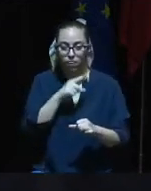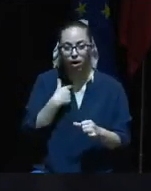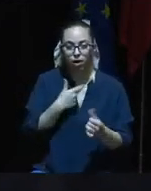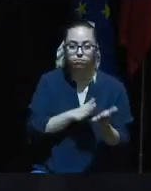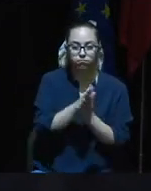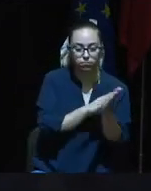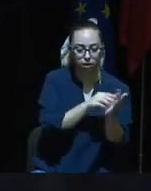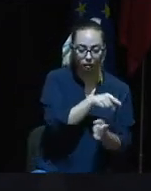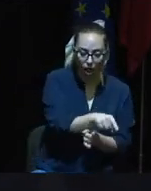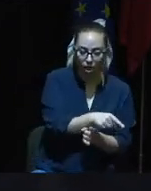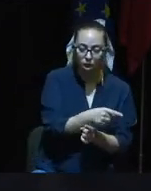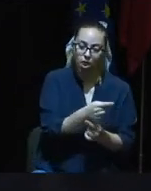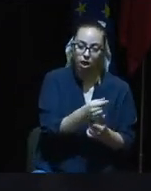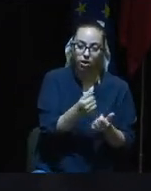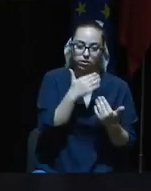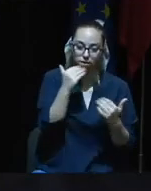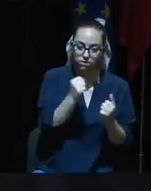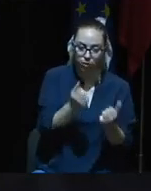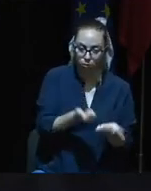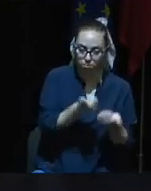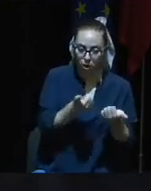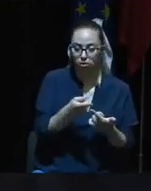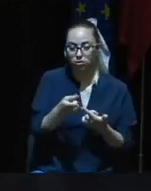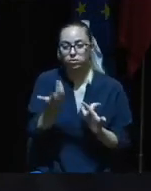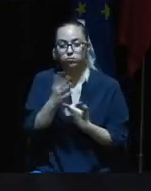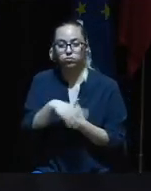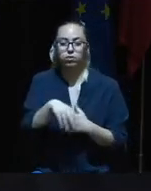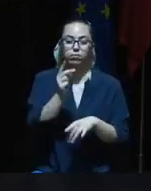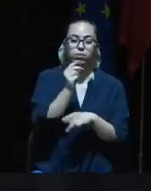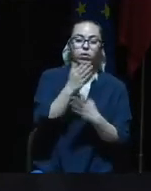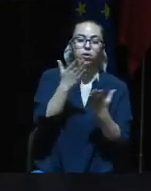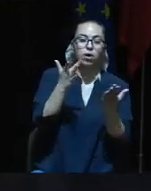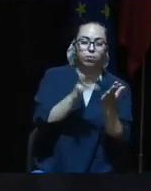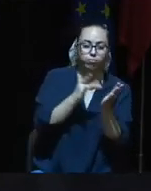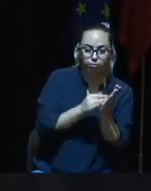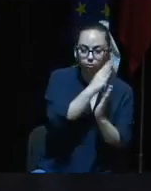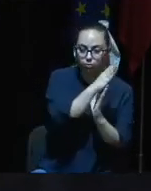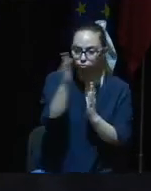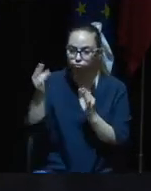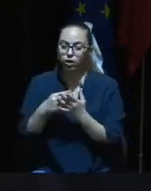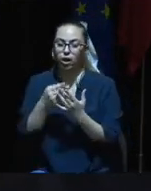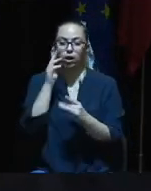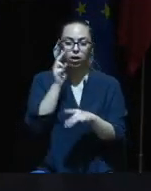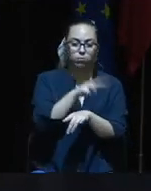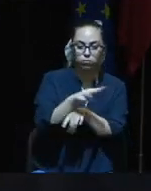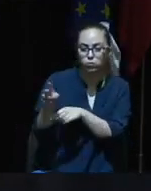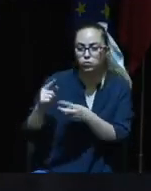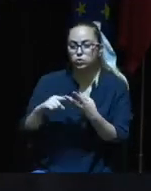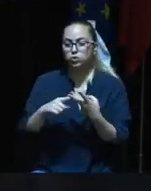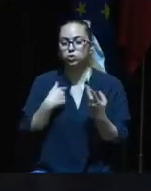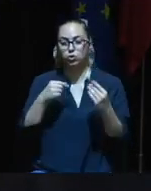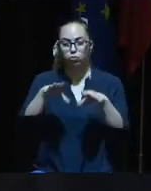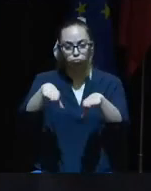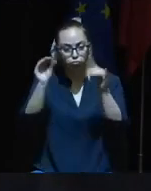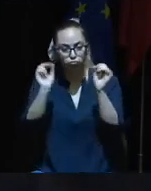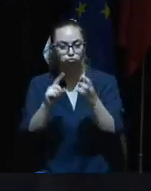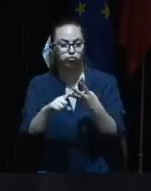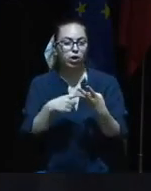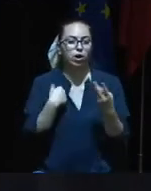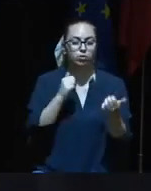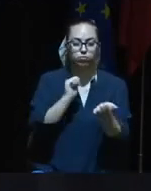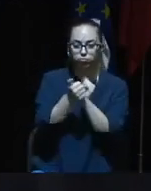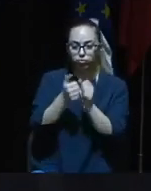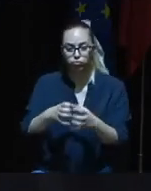as horas menos quentes do dia bibliotecas museus igrejas Mosteiros centros comunitários Centros Comerciais pavilhões